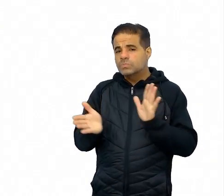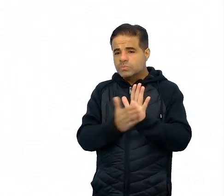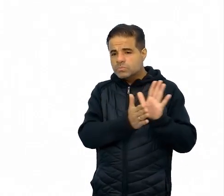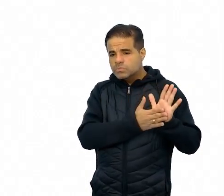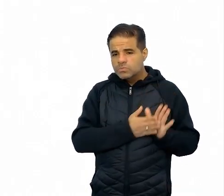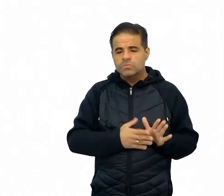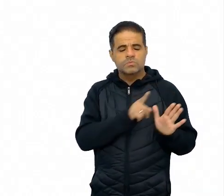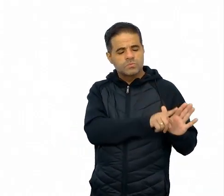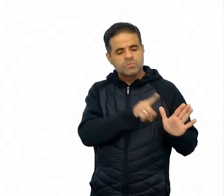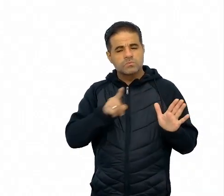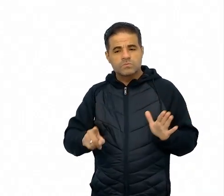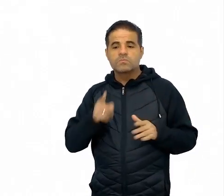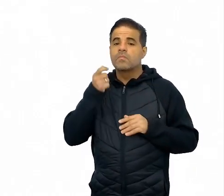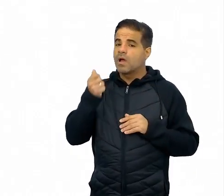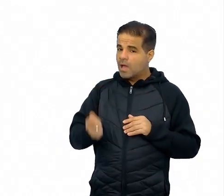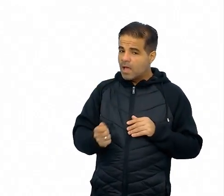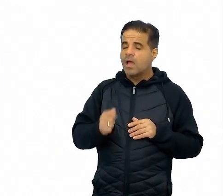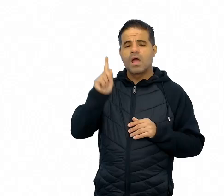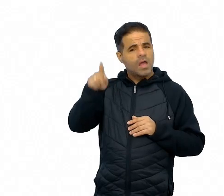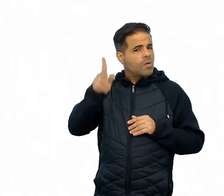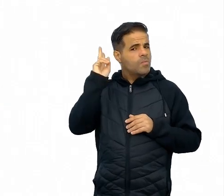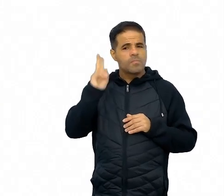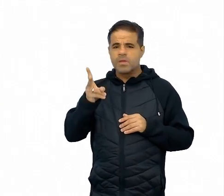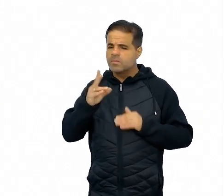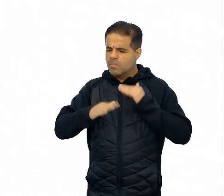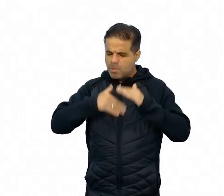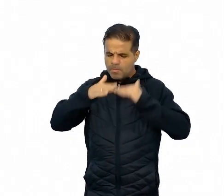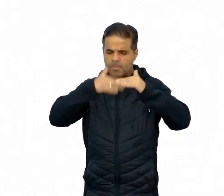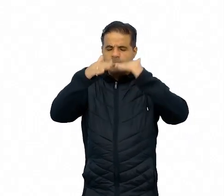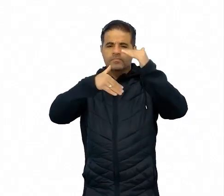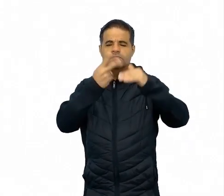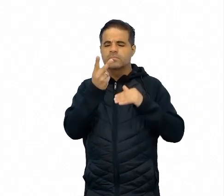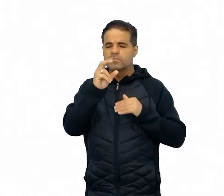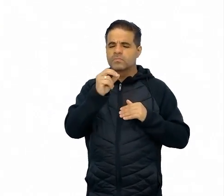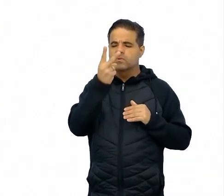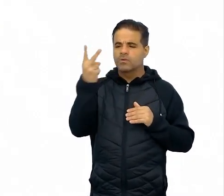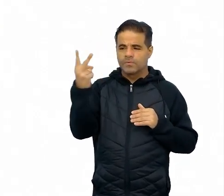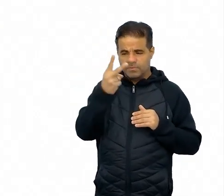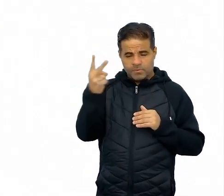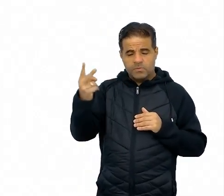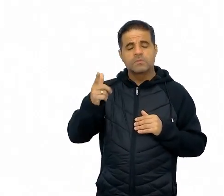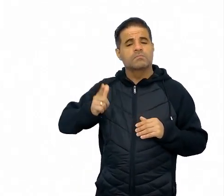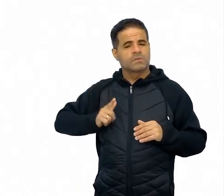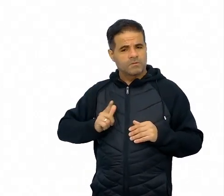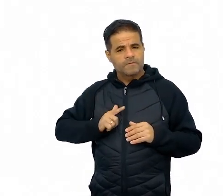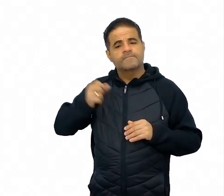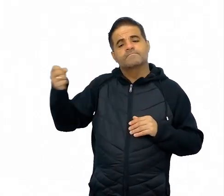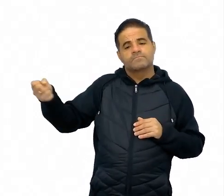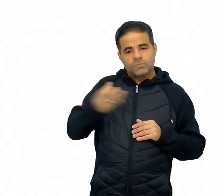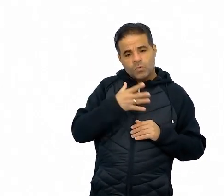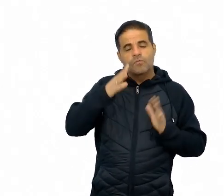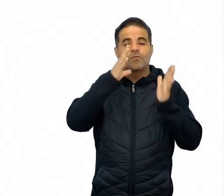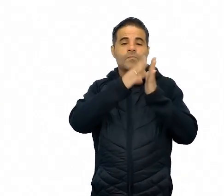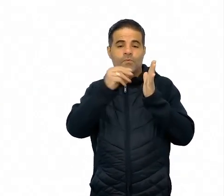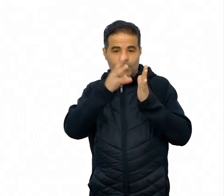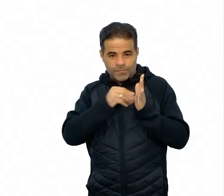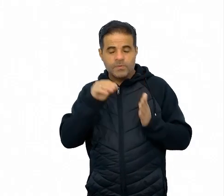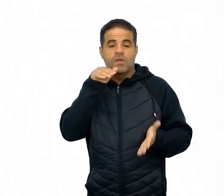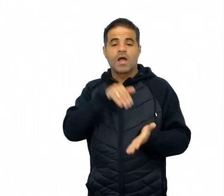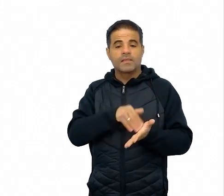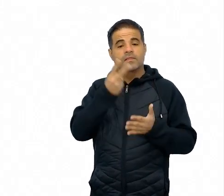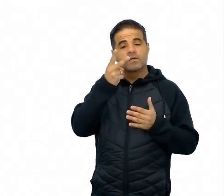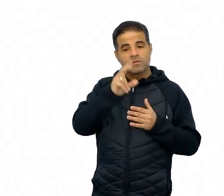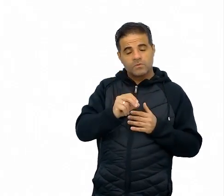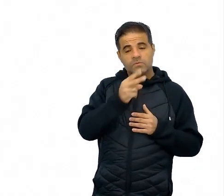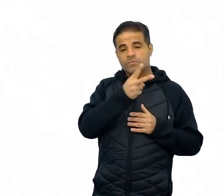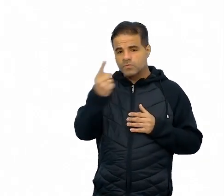na semana A. Então, é o mesmo processo. Em 2022, nós temos esse novo modelo. Até